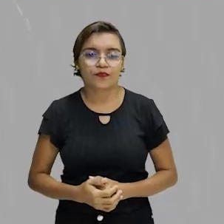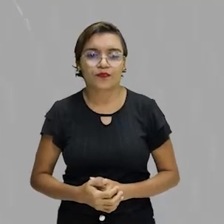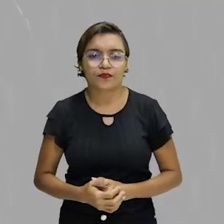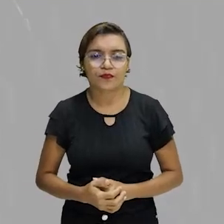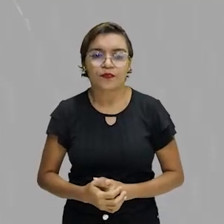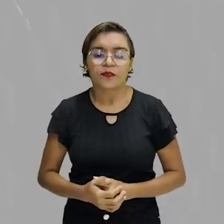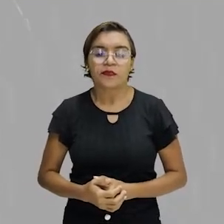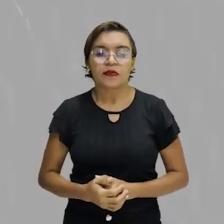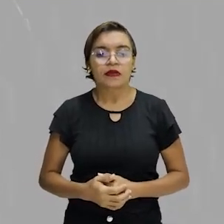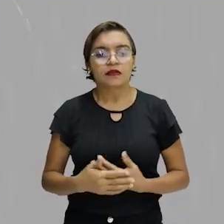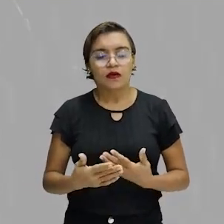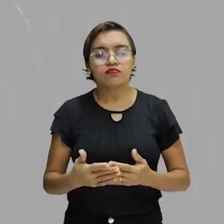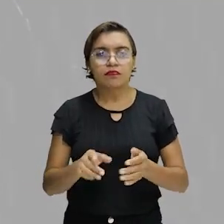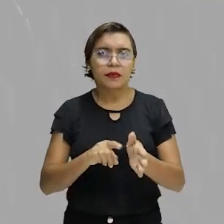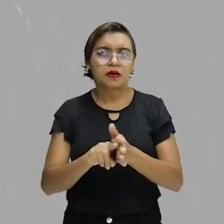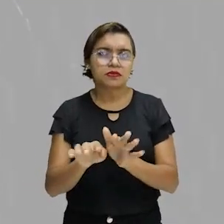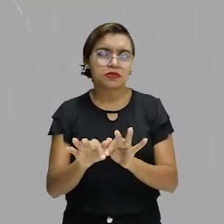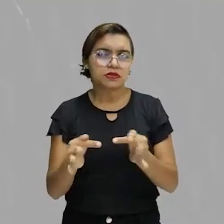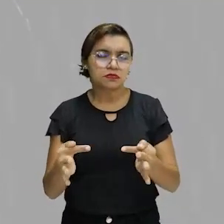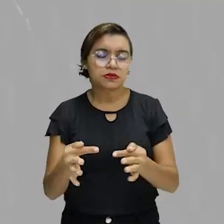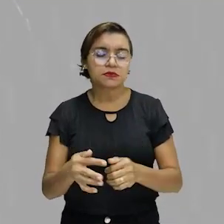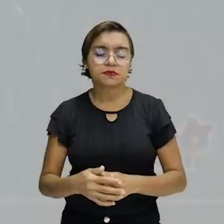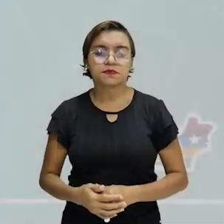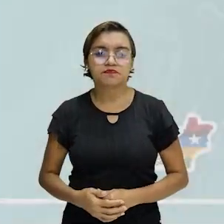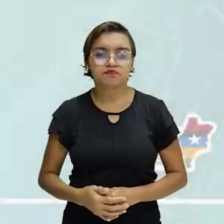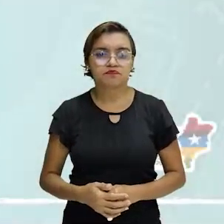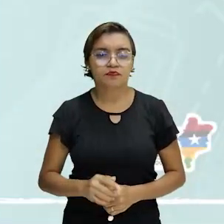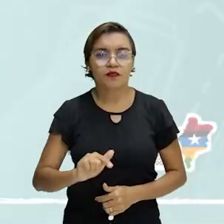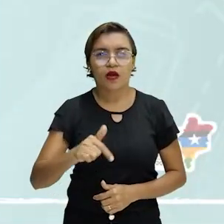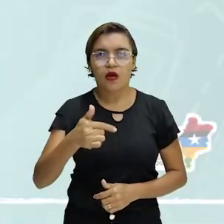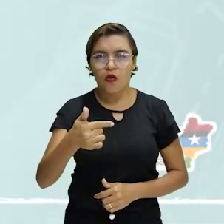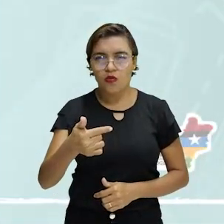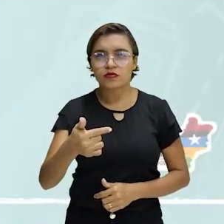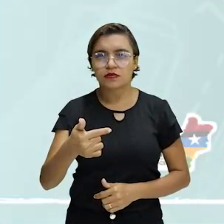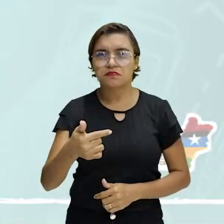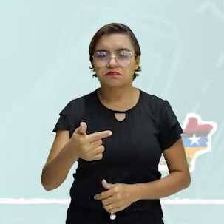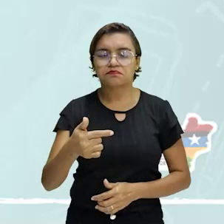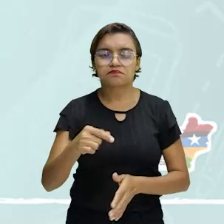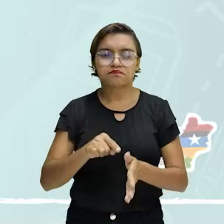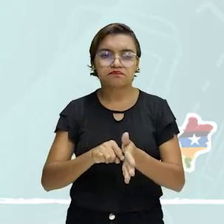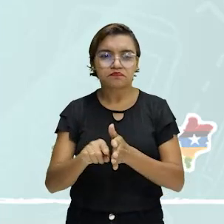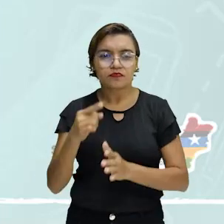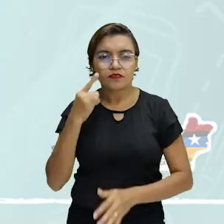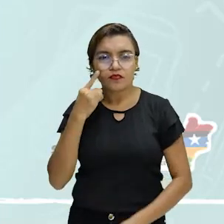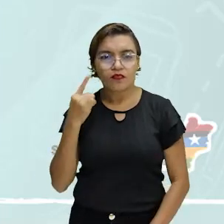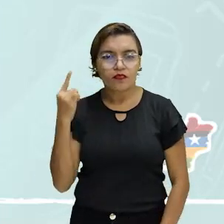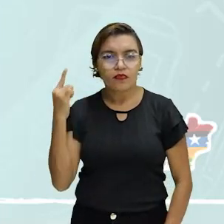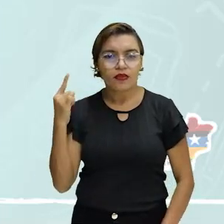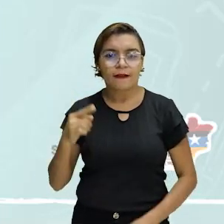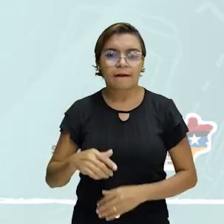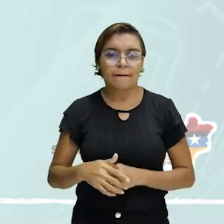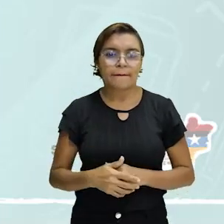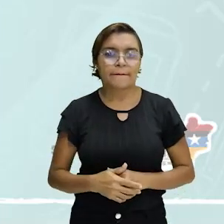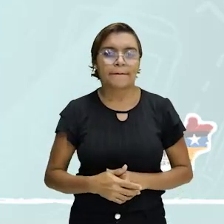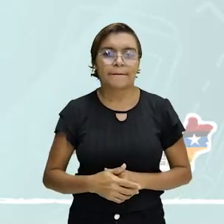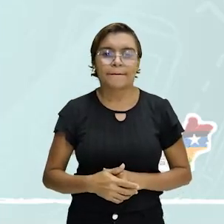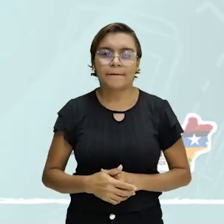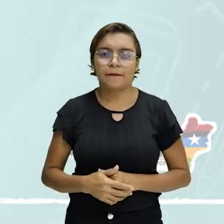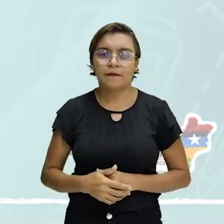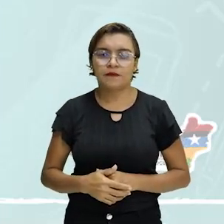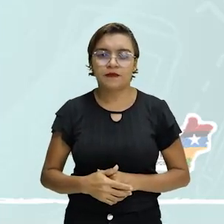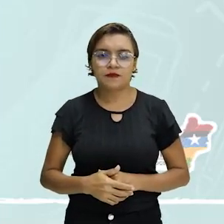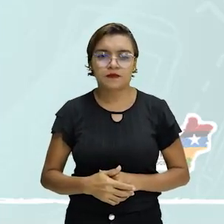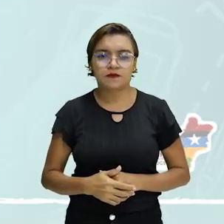bem simples vamos lá mais uma dentre as equações abaixo a única que representa